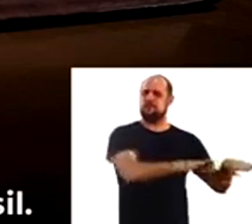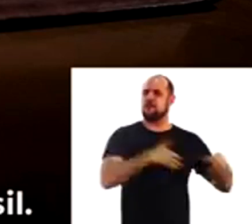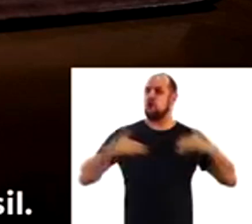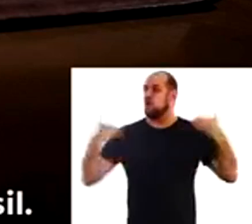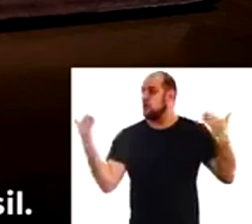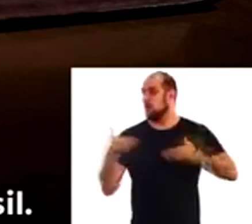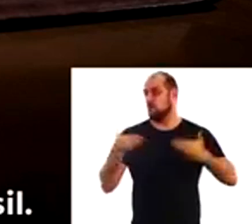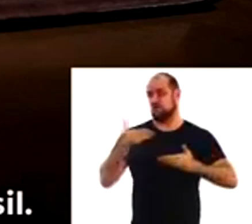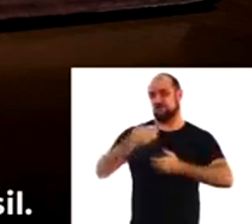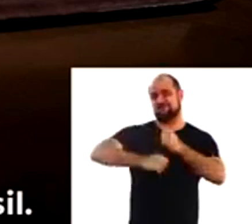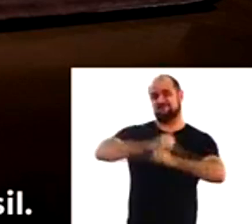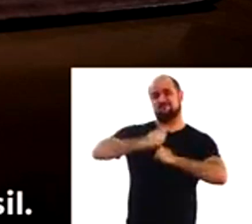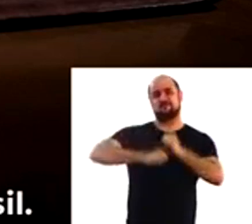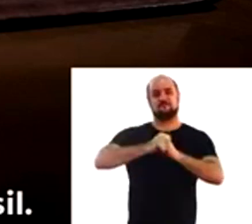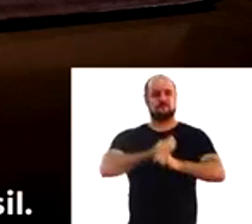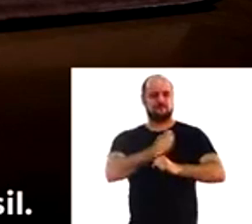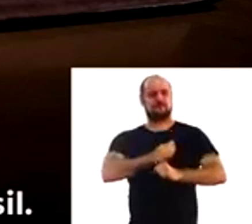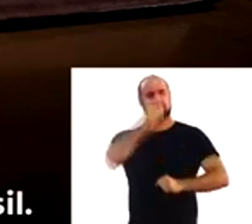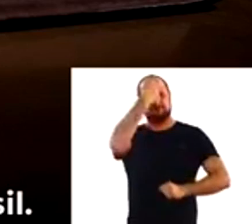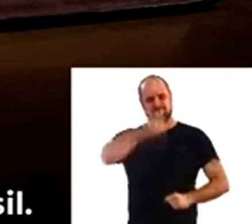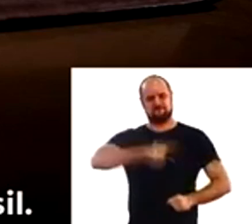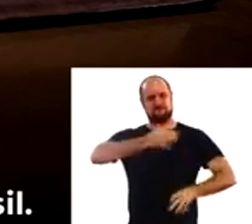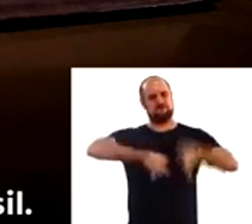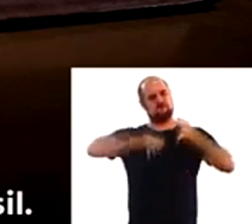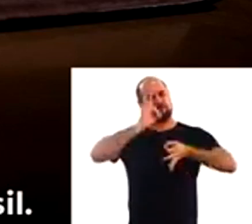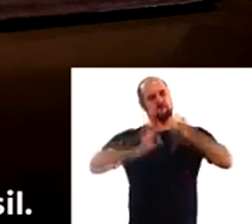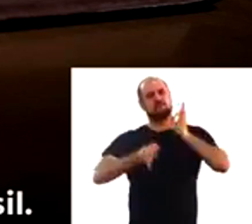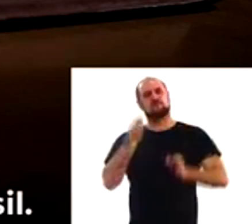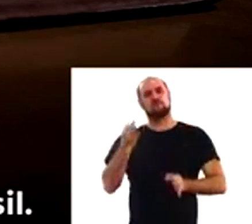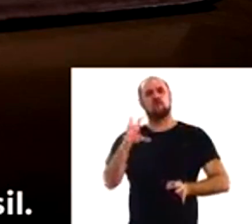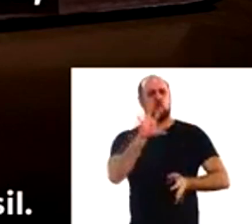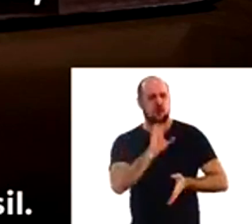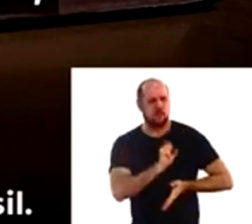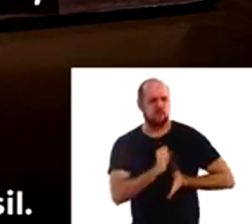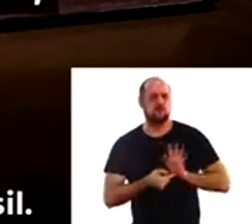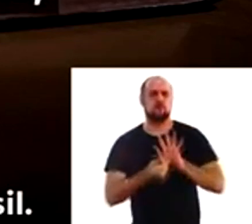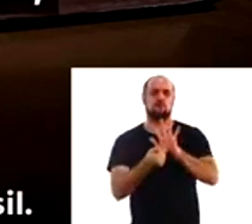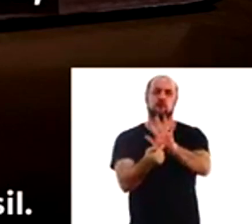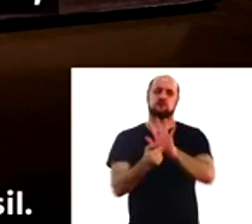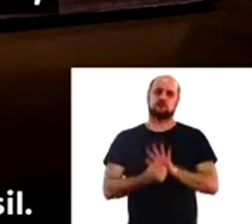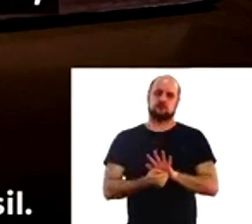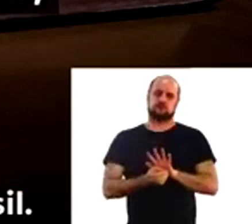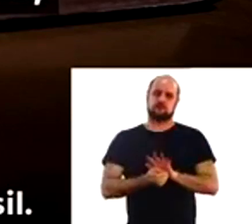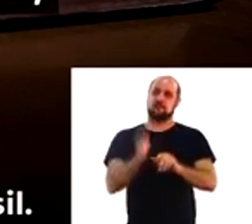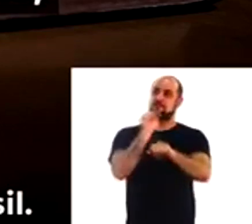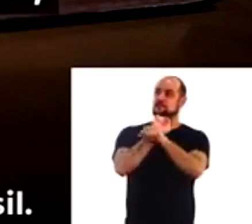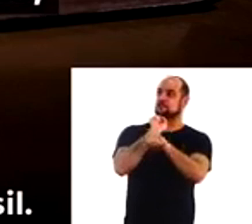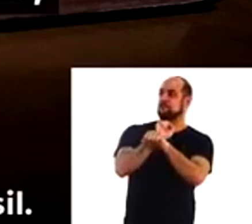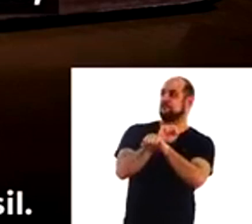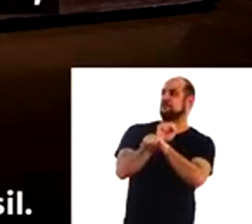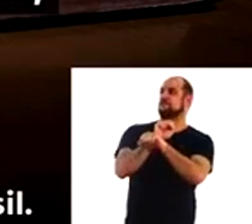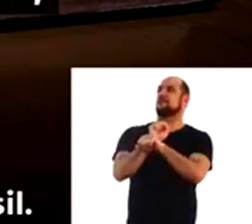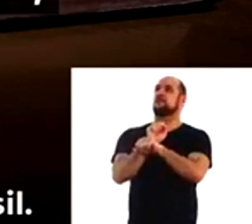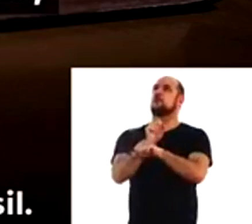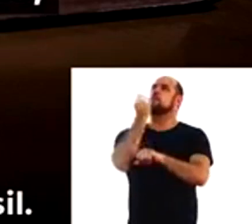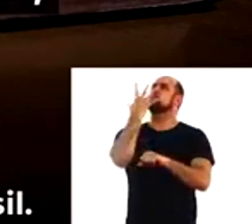presente século sensata, justa e piedosamente, aguardando a bendita esperança